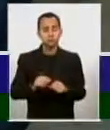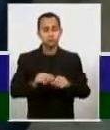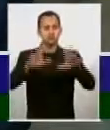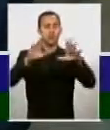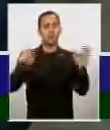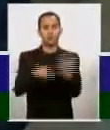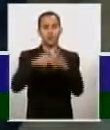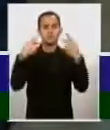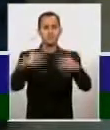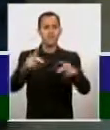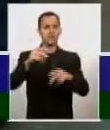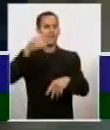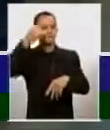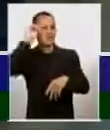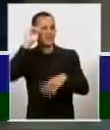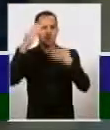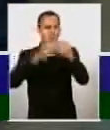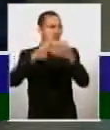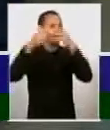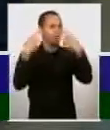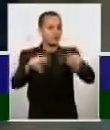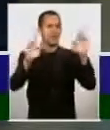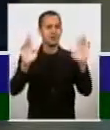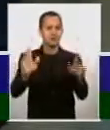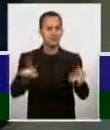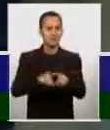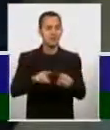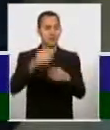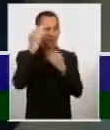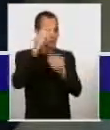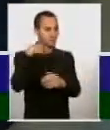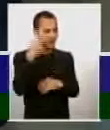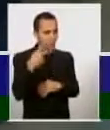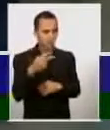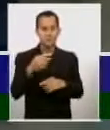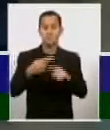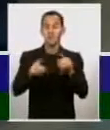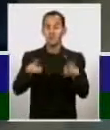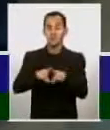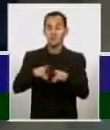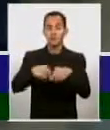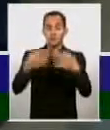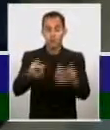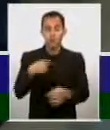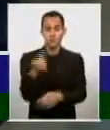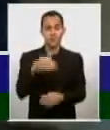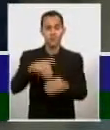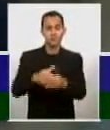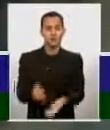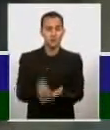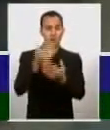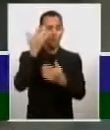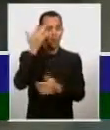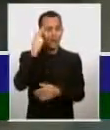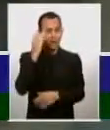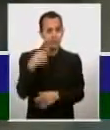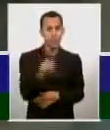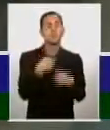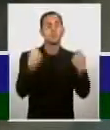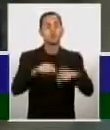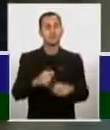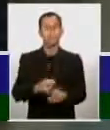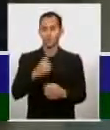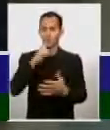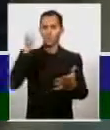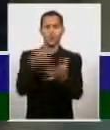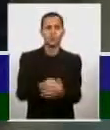lá no, na fazenda, sei lá onde, né, no reduto dela, para poder fazer isso. Então fica aí nosso voto favorável, achando que nós temos que tomar postura